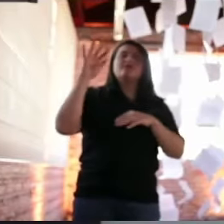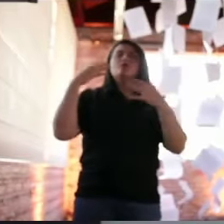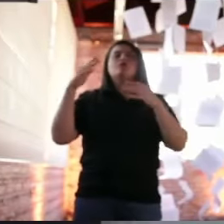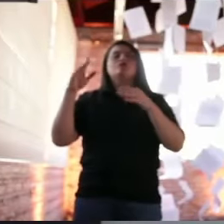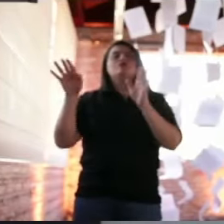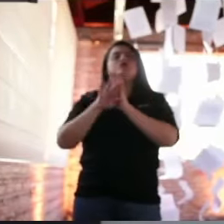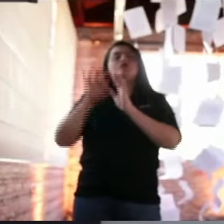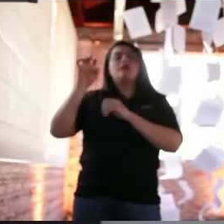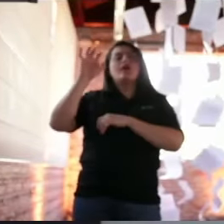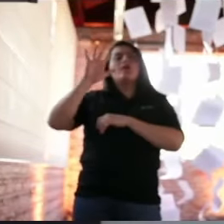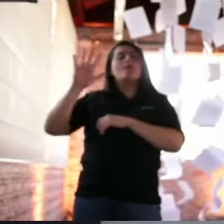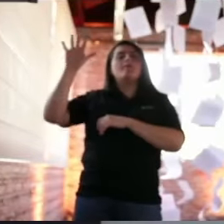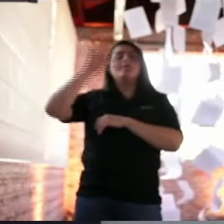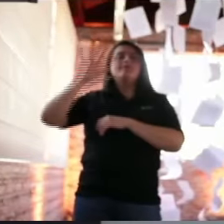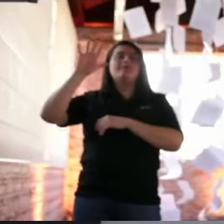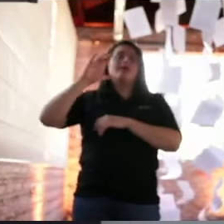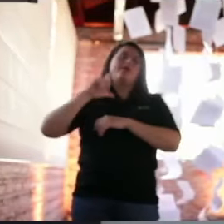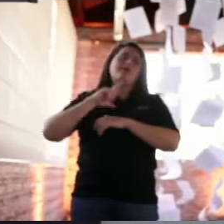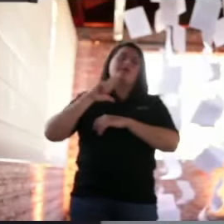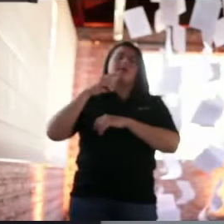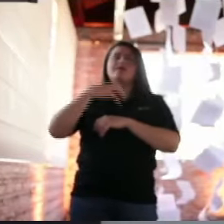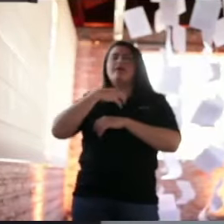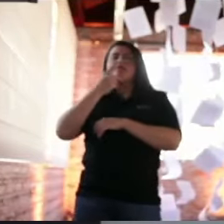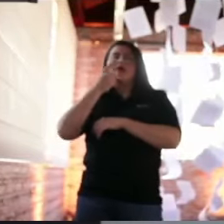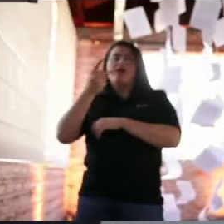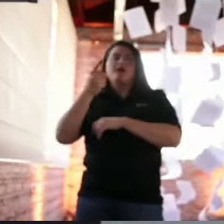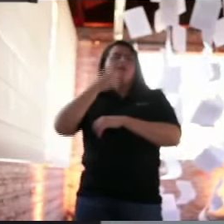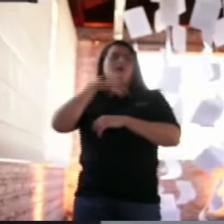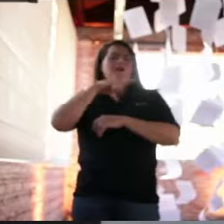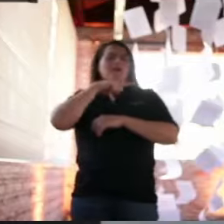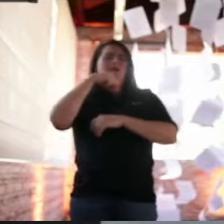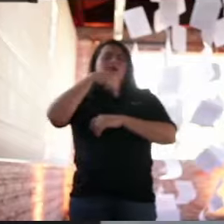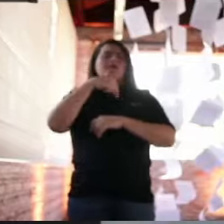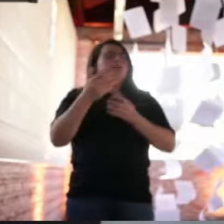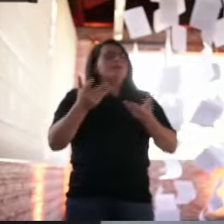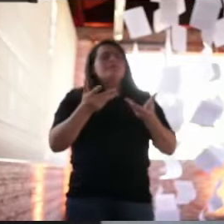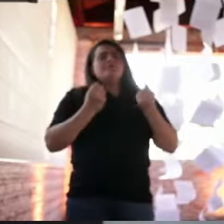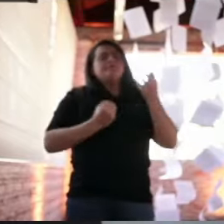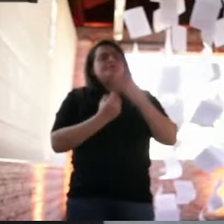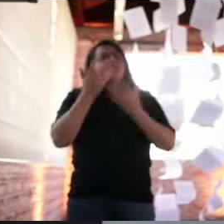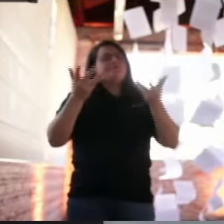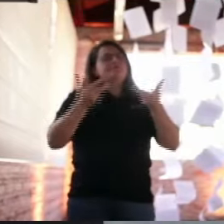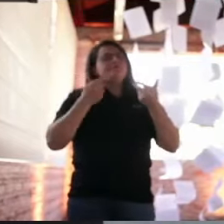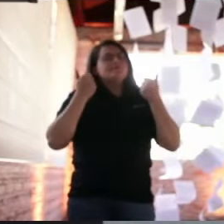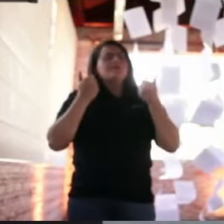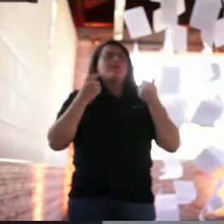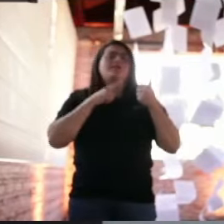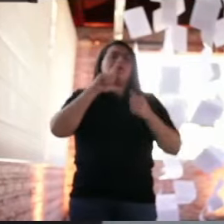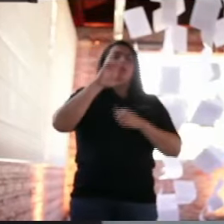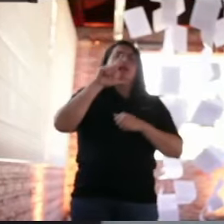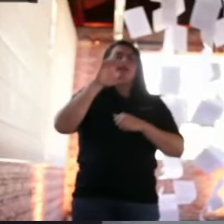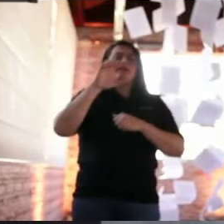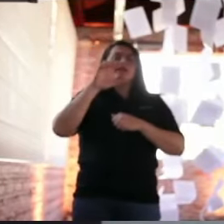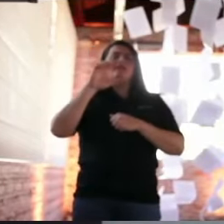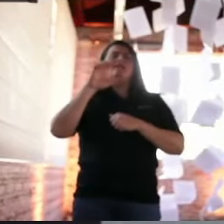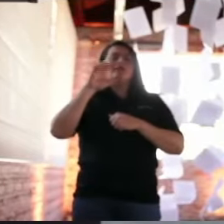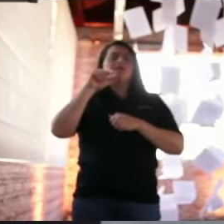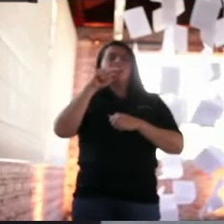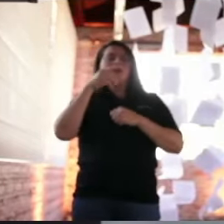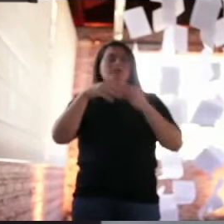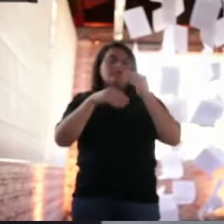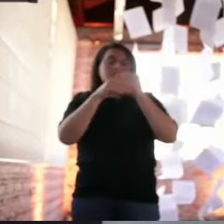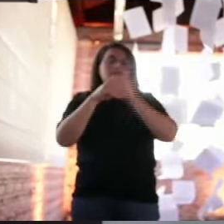aquele né carnaval todo que vai falar e a gente tem uma produção maravilhosa aqui desde lélia Gonzales contribuições